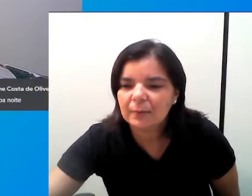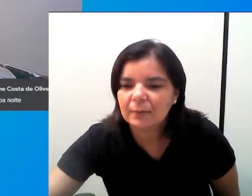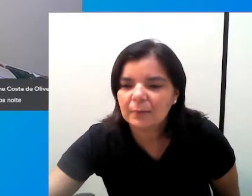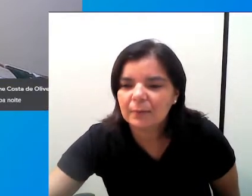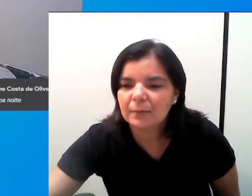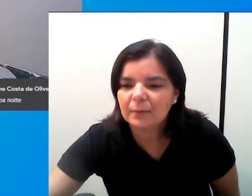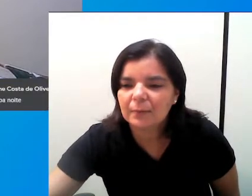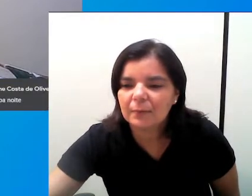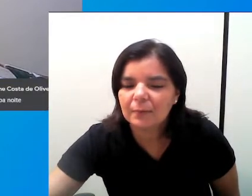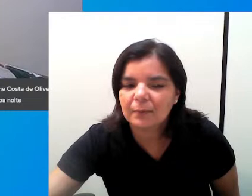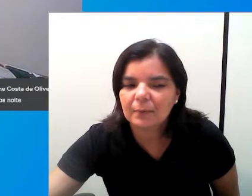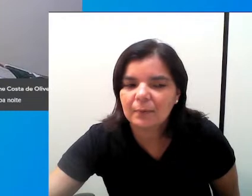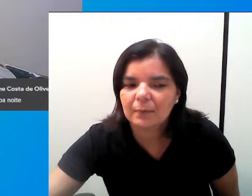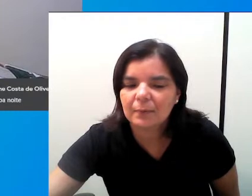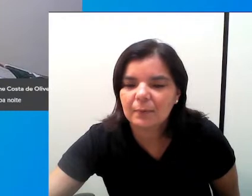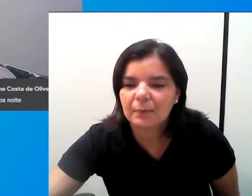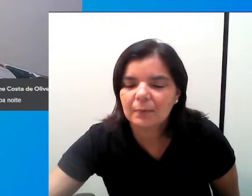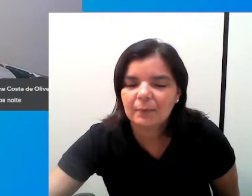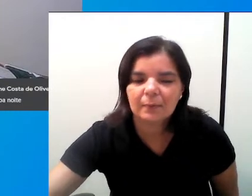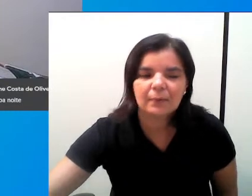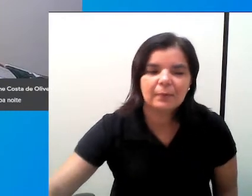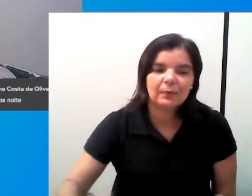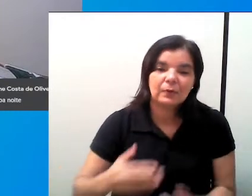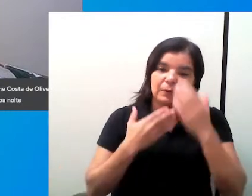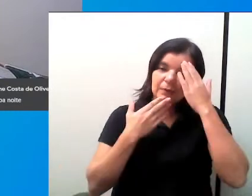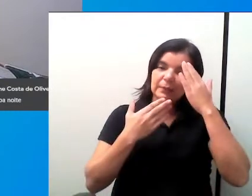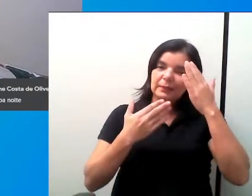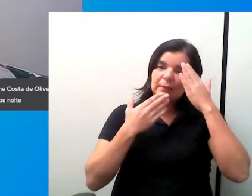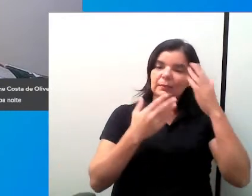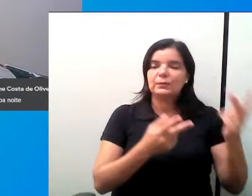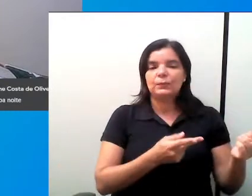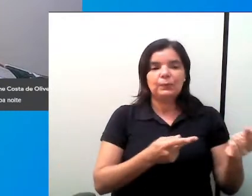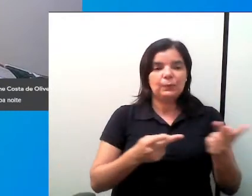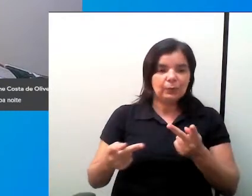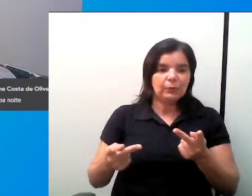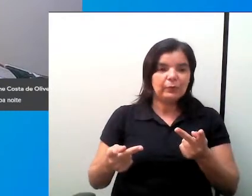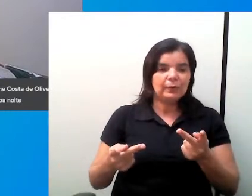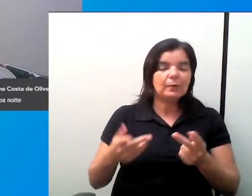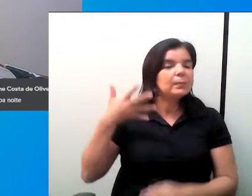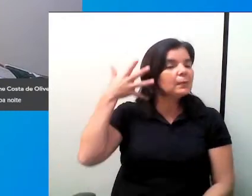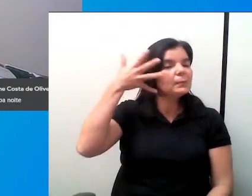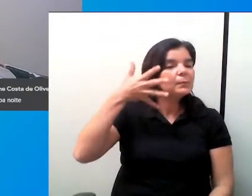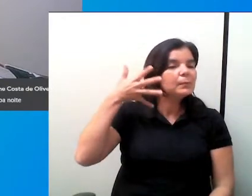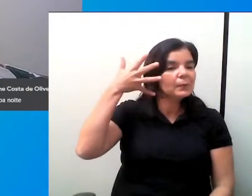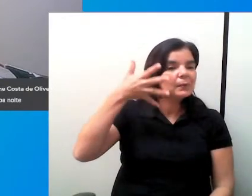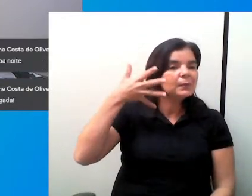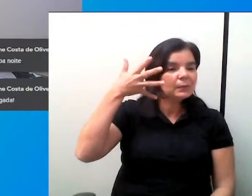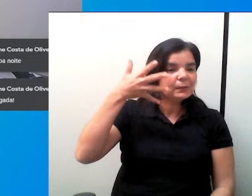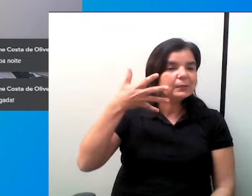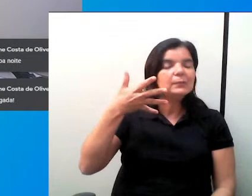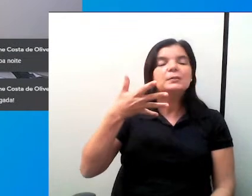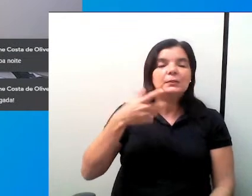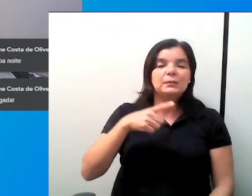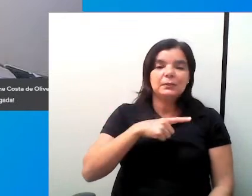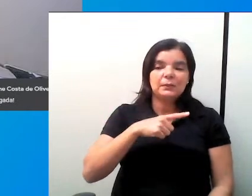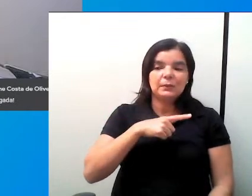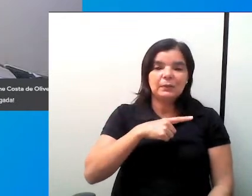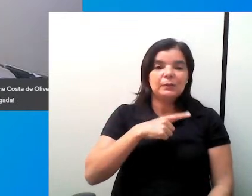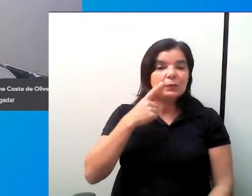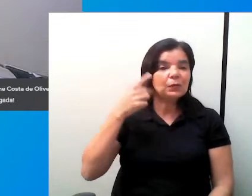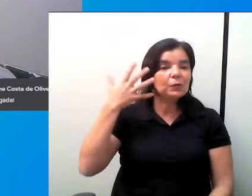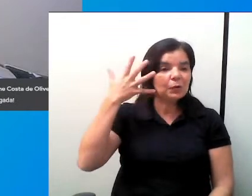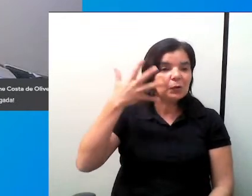Eu agradeço muito o convite para palestrar nesse evento. Eu acho esse